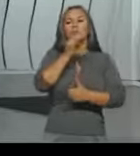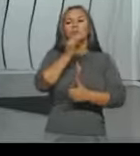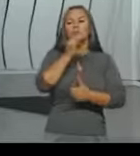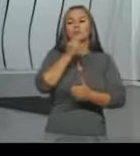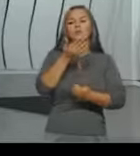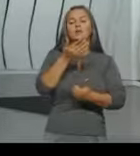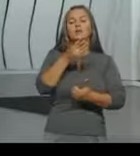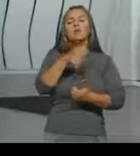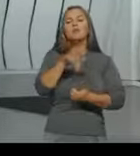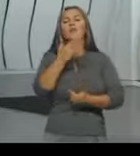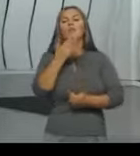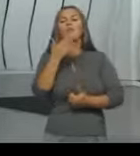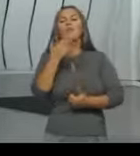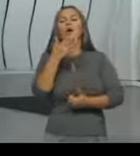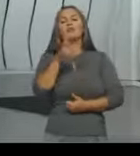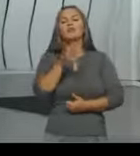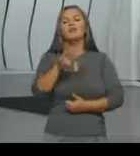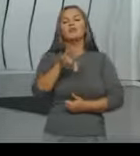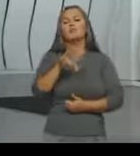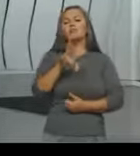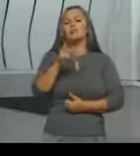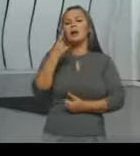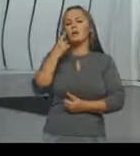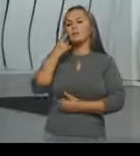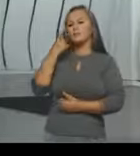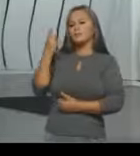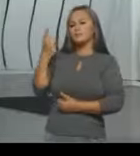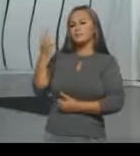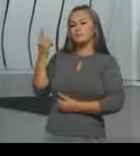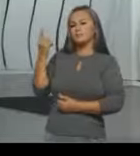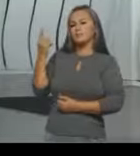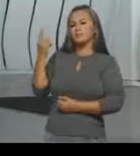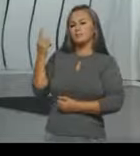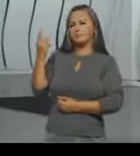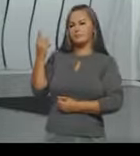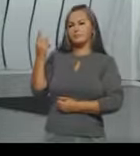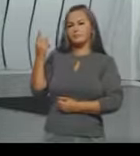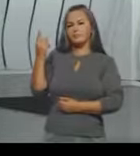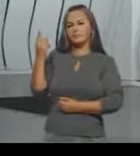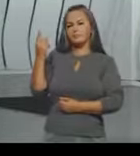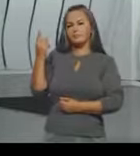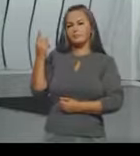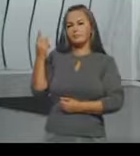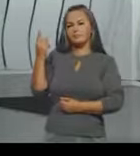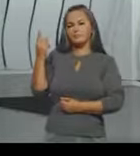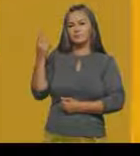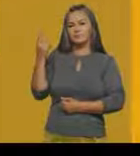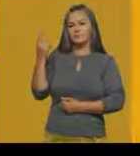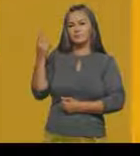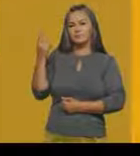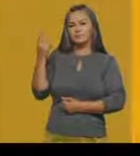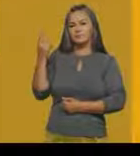muito comum para nós, né? Então, só isso. Então, voltando aqui, deixa eu apagar isso aqui.